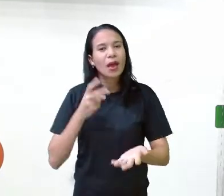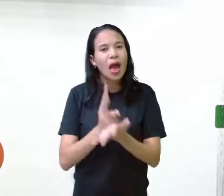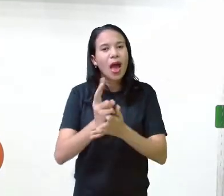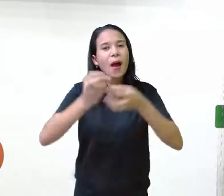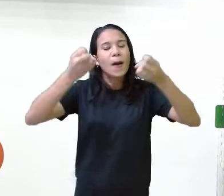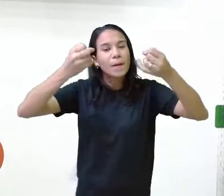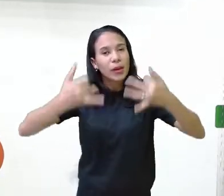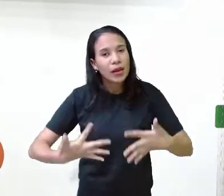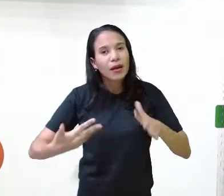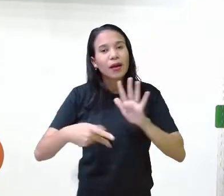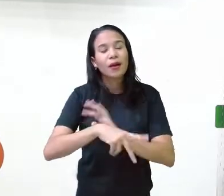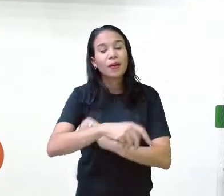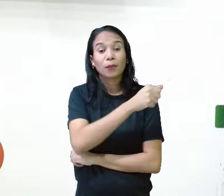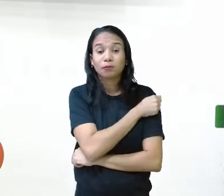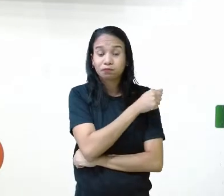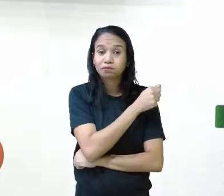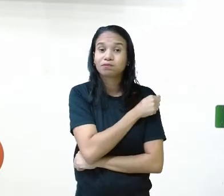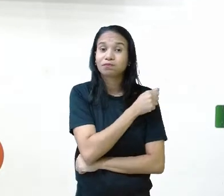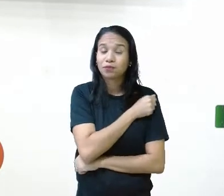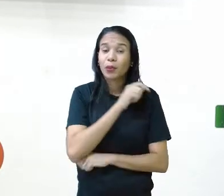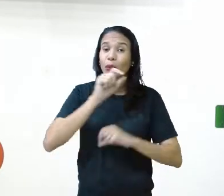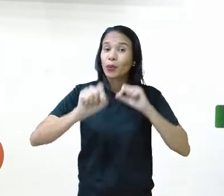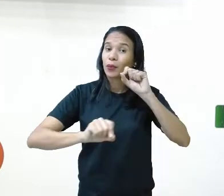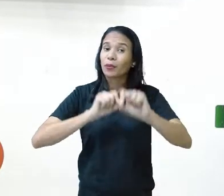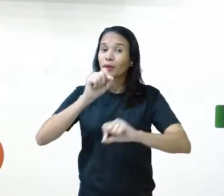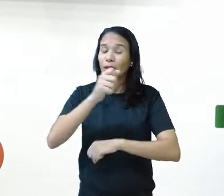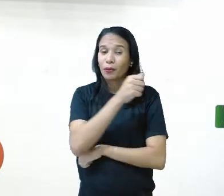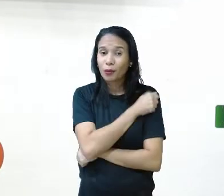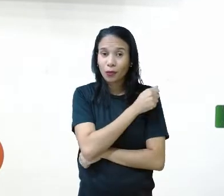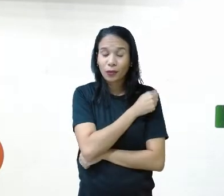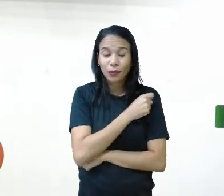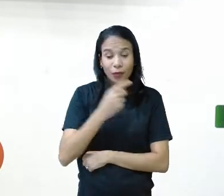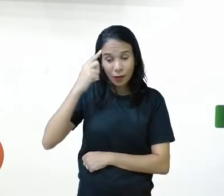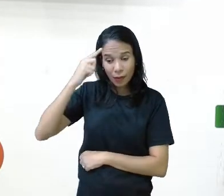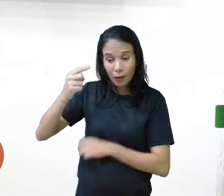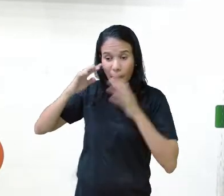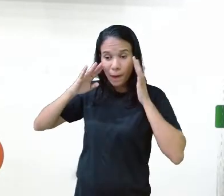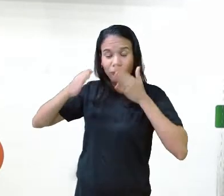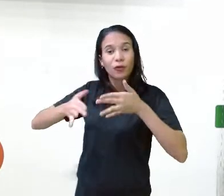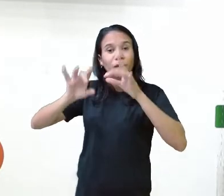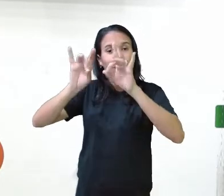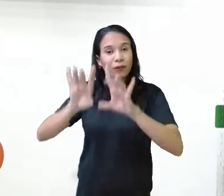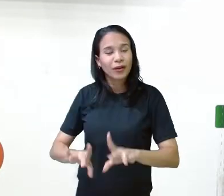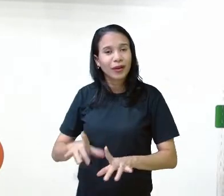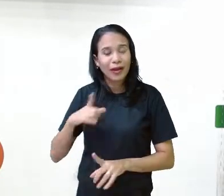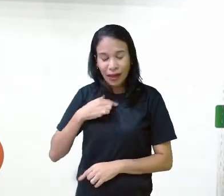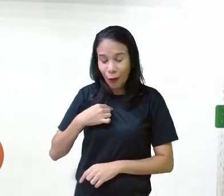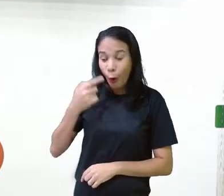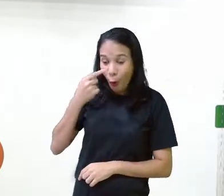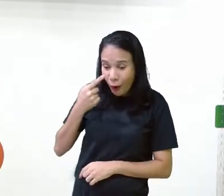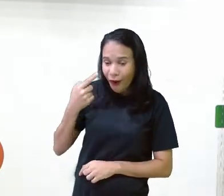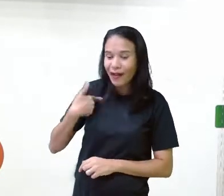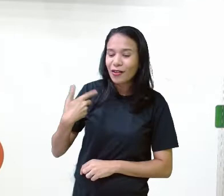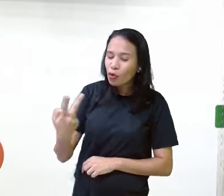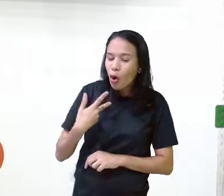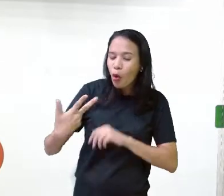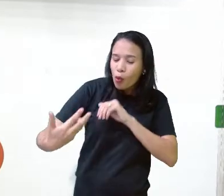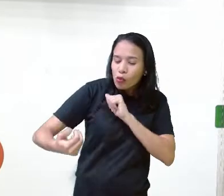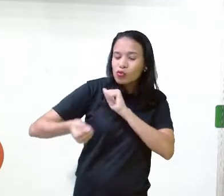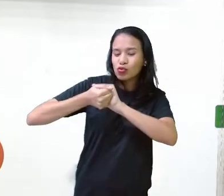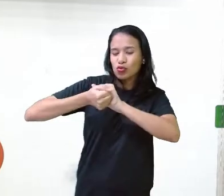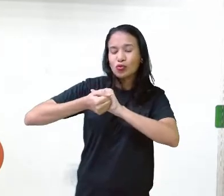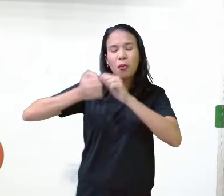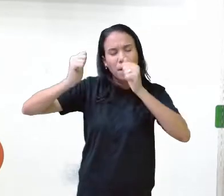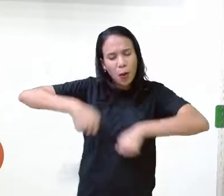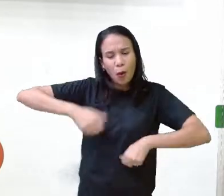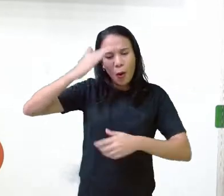explicando aos estudantes, aquele estudante de maneira específica, que você está ali e que ele está e pode